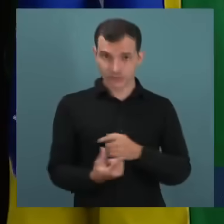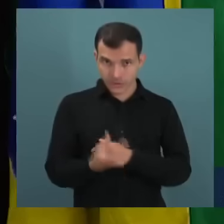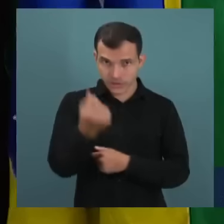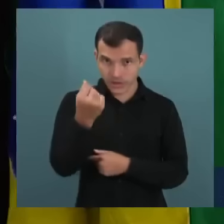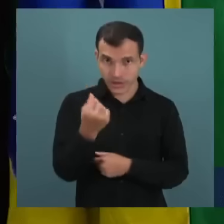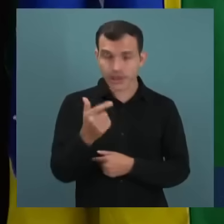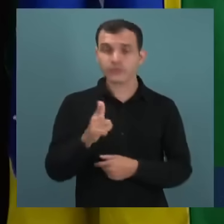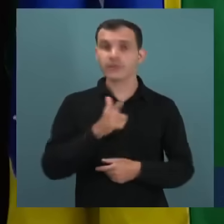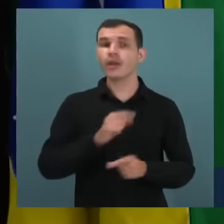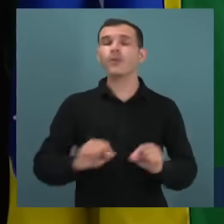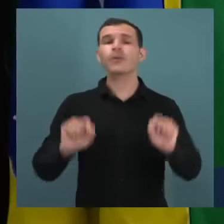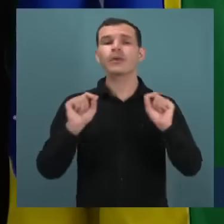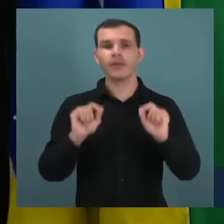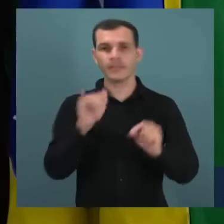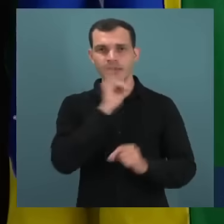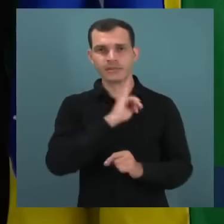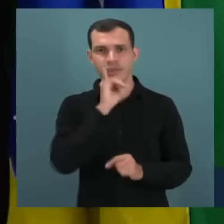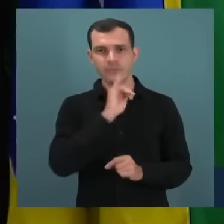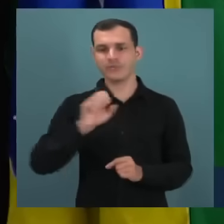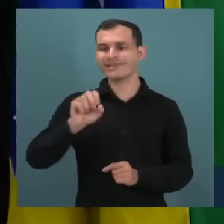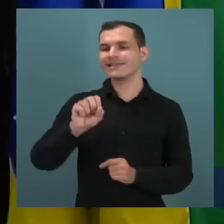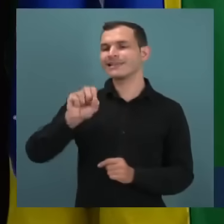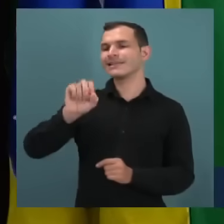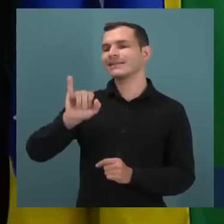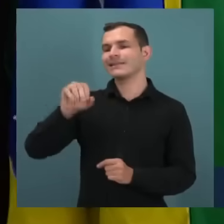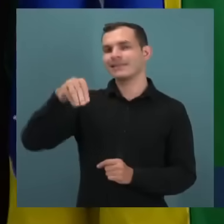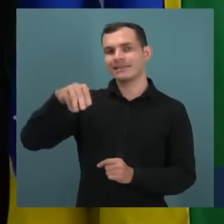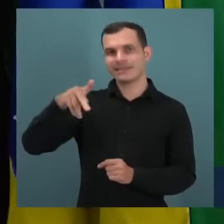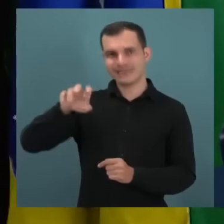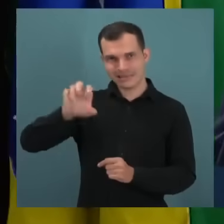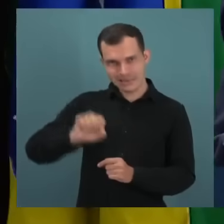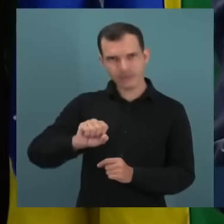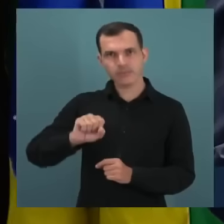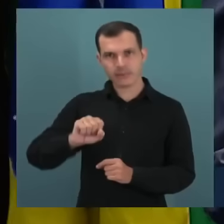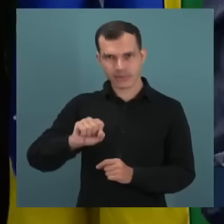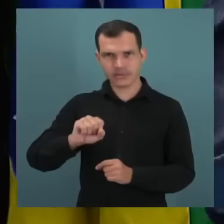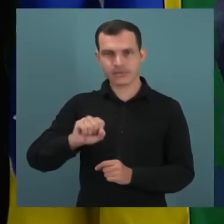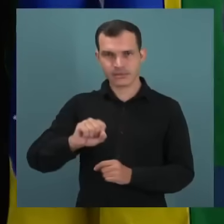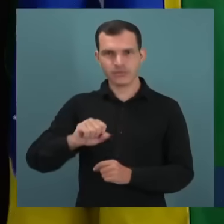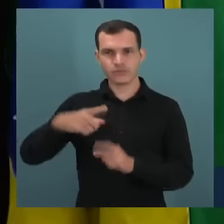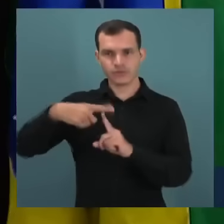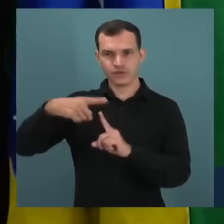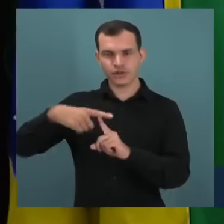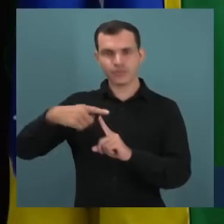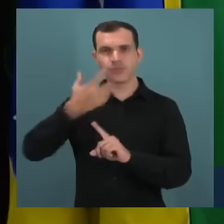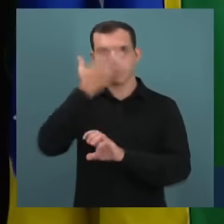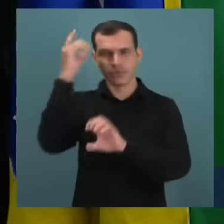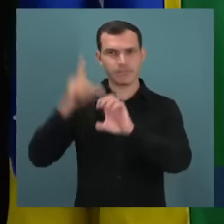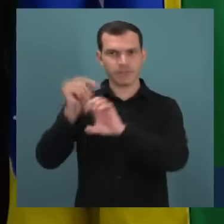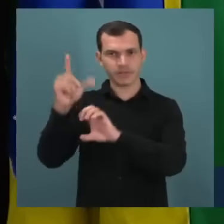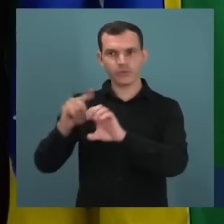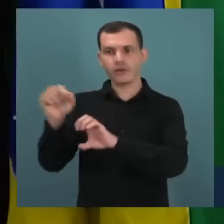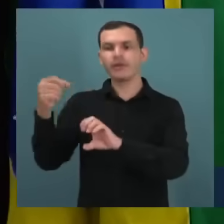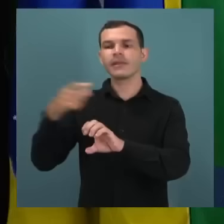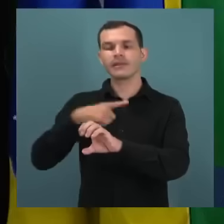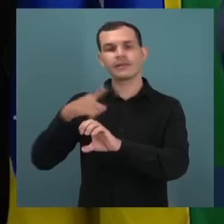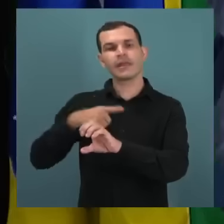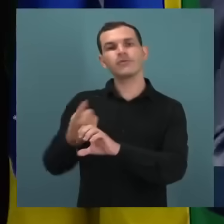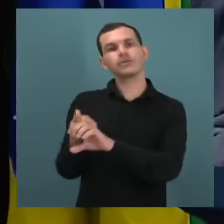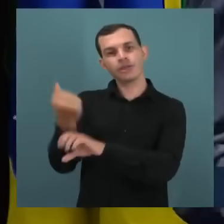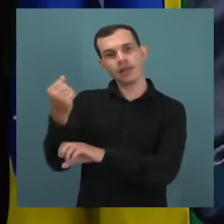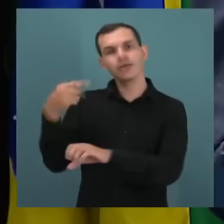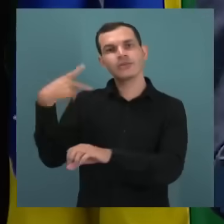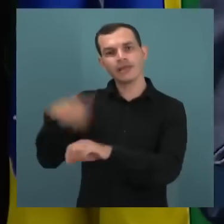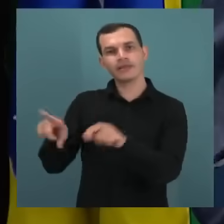tem o recurso, por exemplo, do Simples, de pessoas que precisam ser incentivadas para fazerem a sua parte na elaboração,